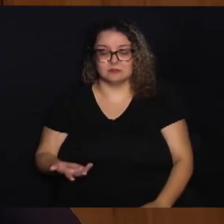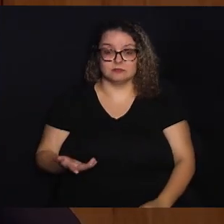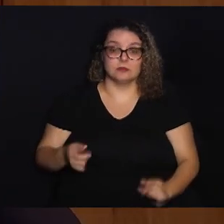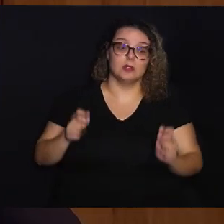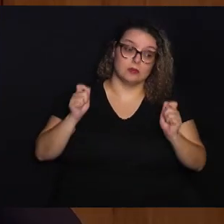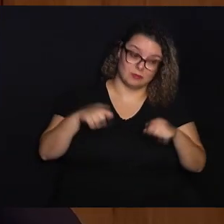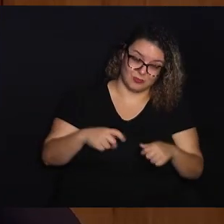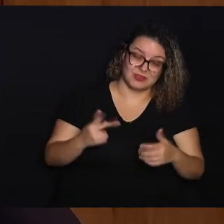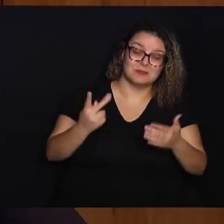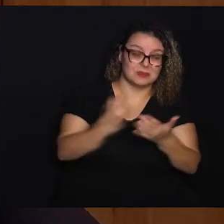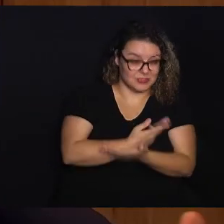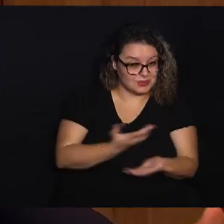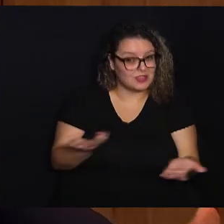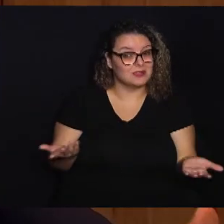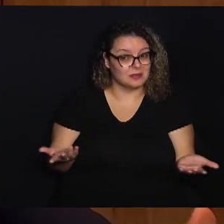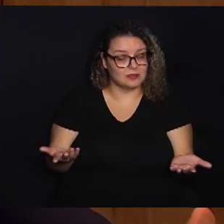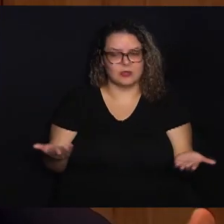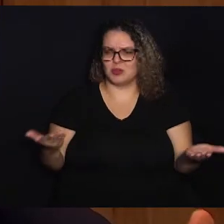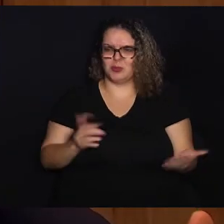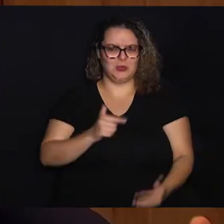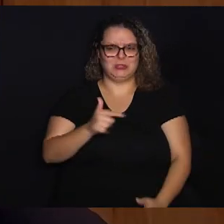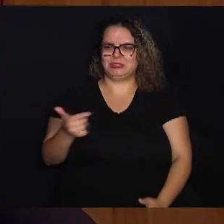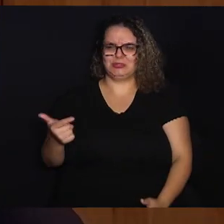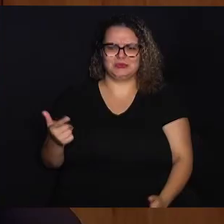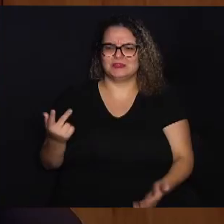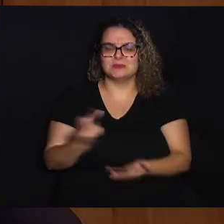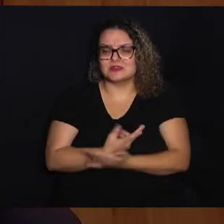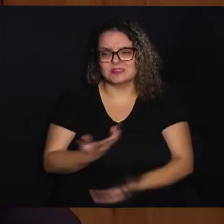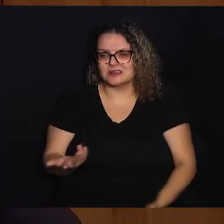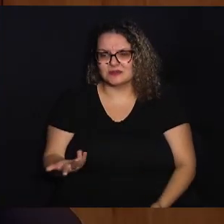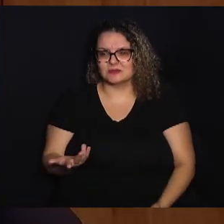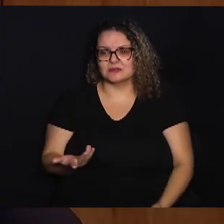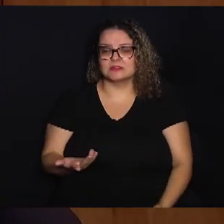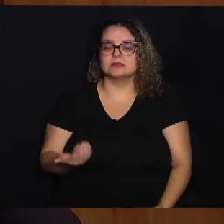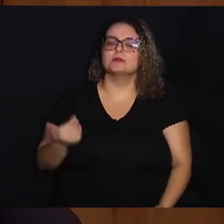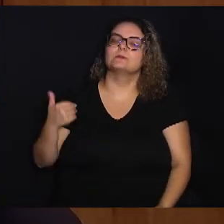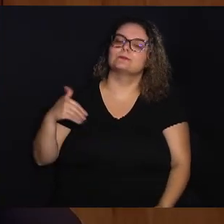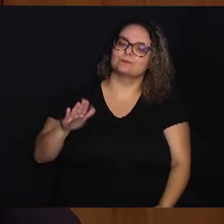de erro, certo? Hoje não temos. Então, cada vez